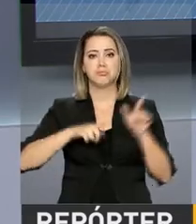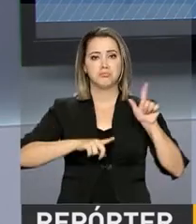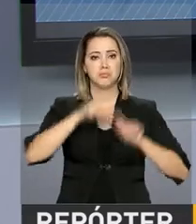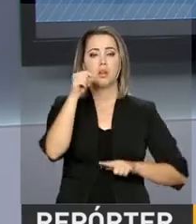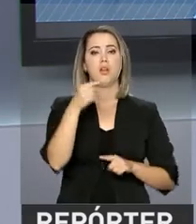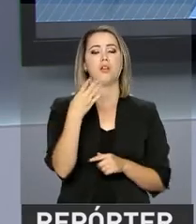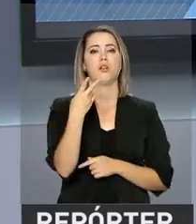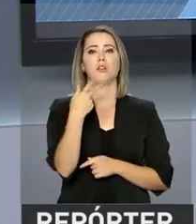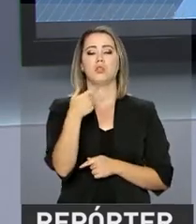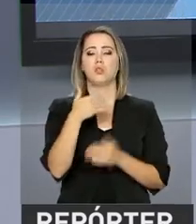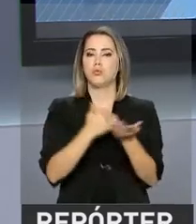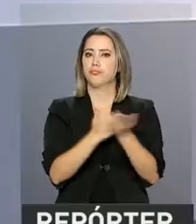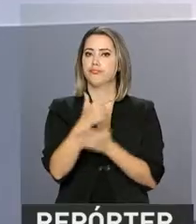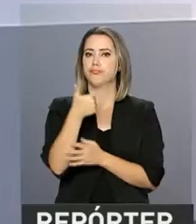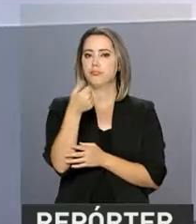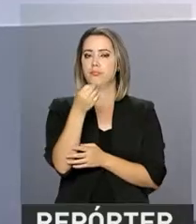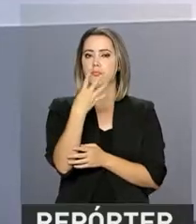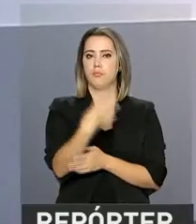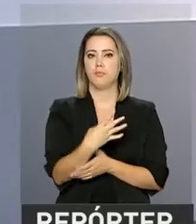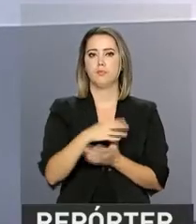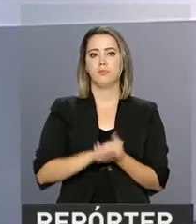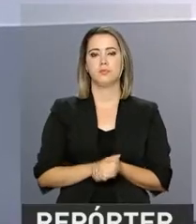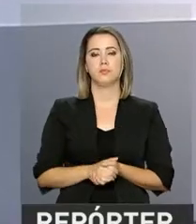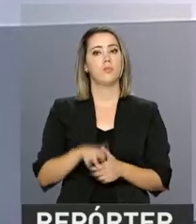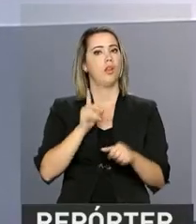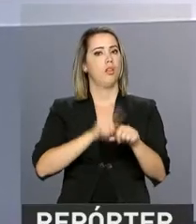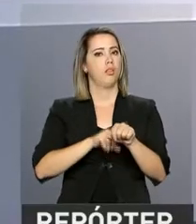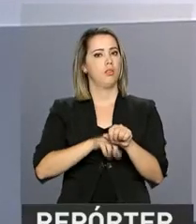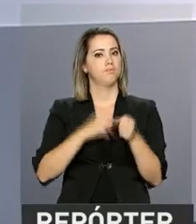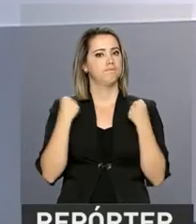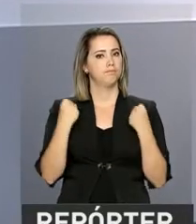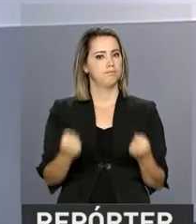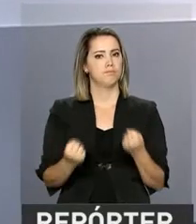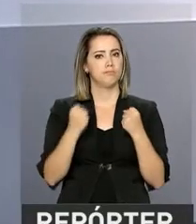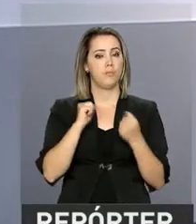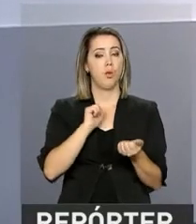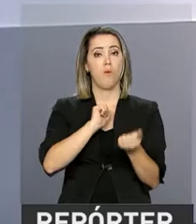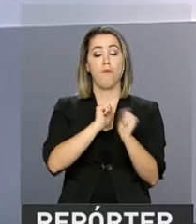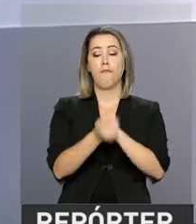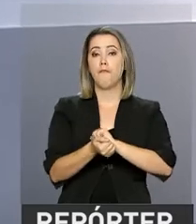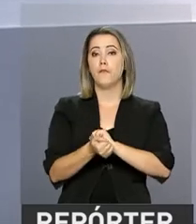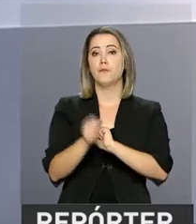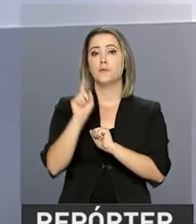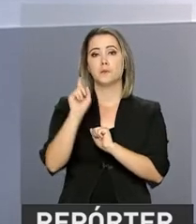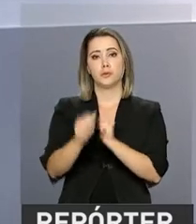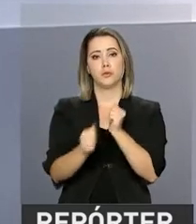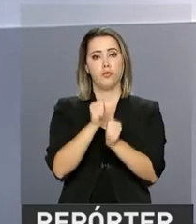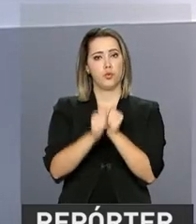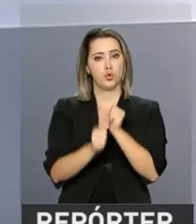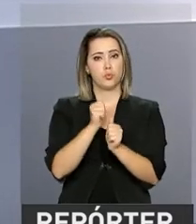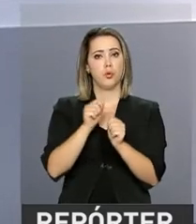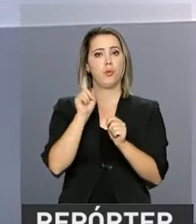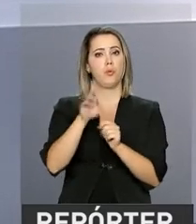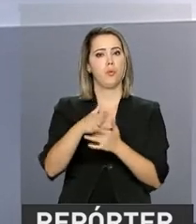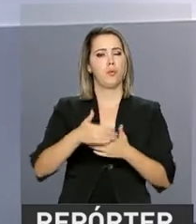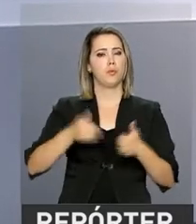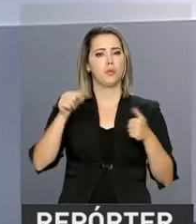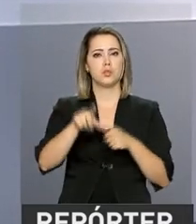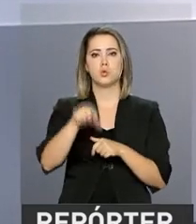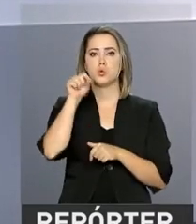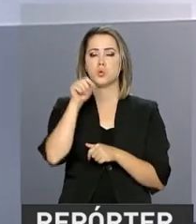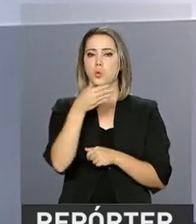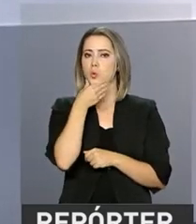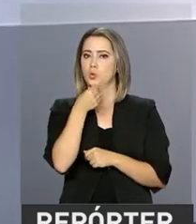2014 na hora de praticar exercício físico o futebol é a preferência entre os homens ea